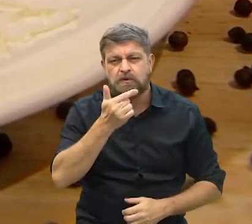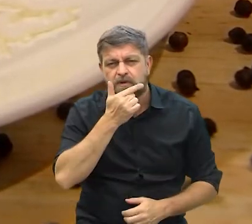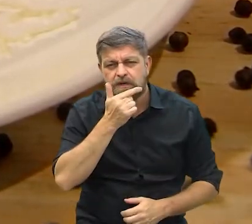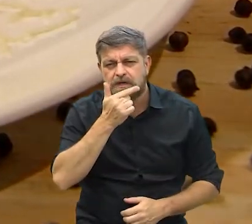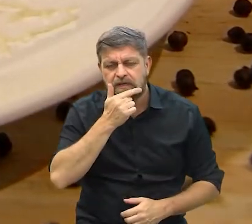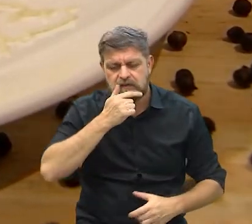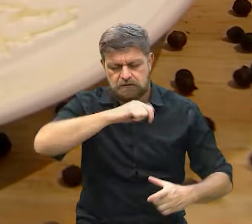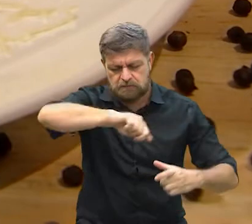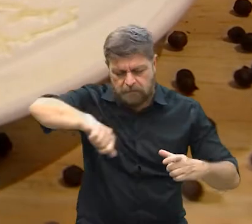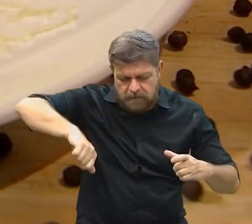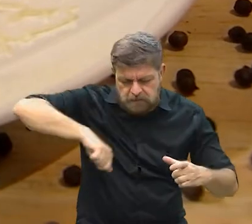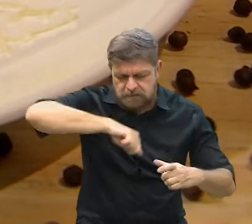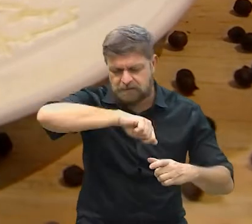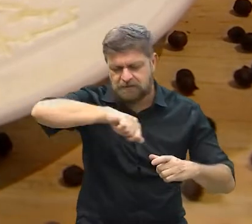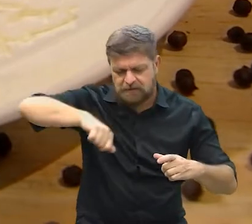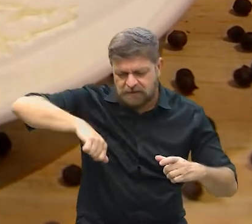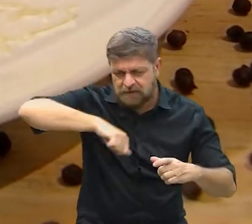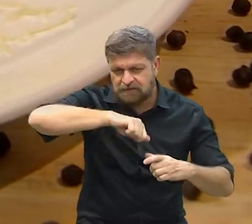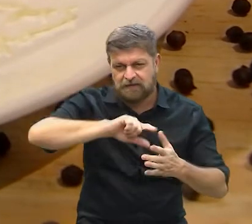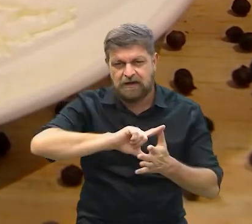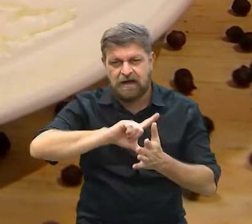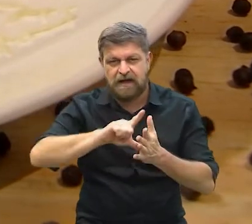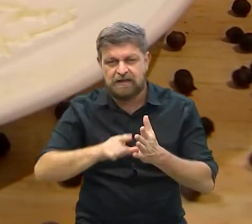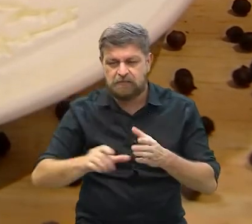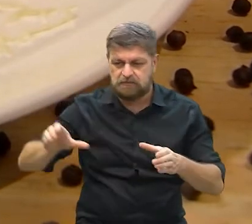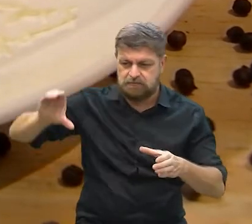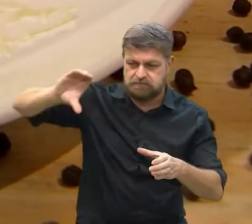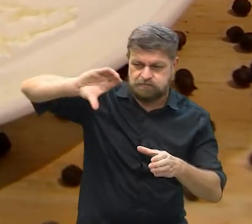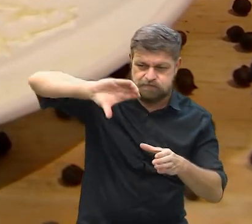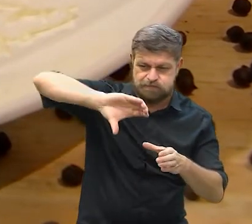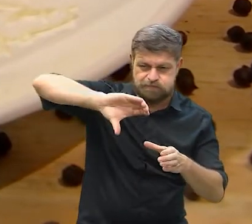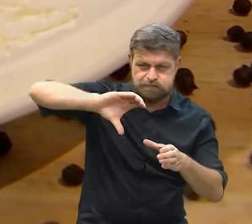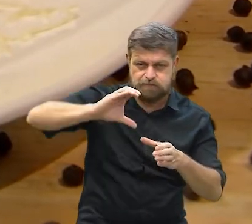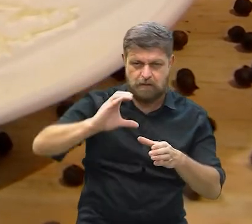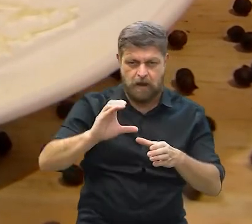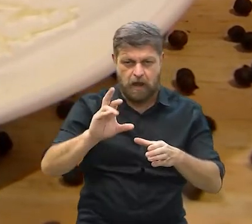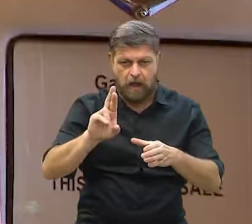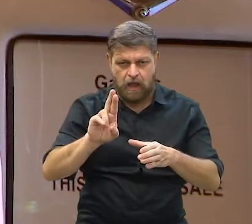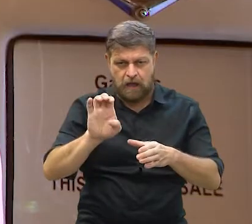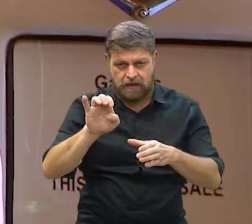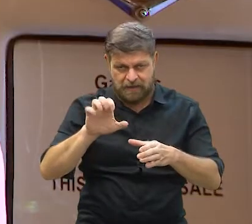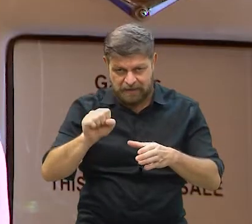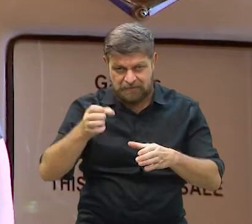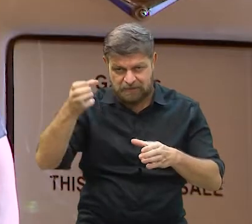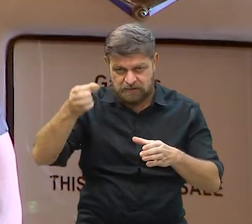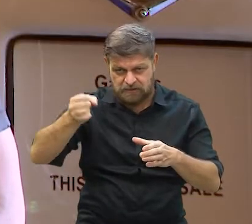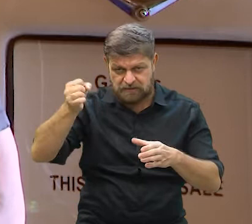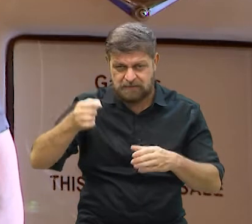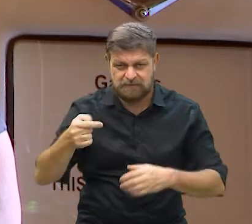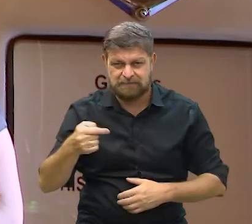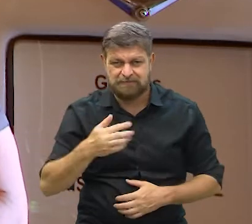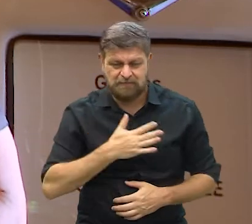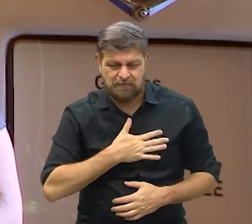vai mexendo. Depois vem o creme de leite. Eu não gosto que